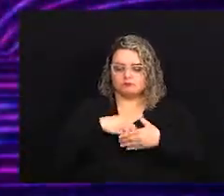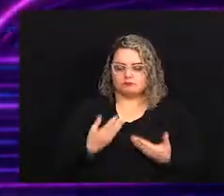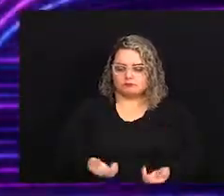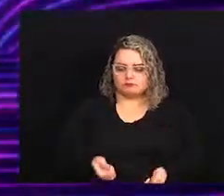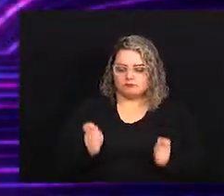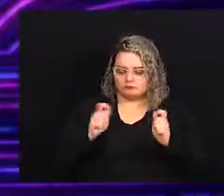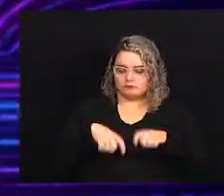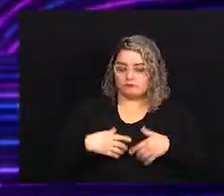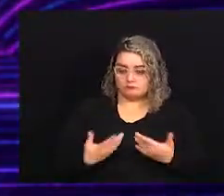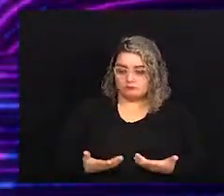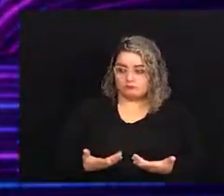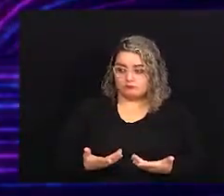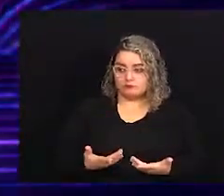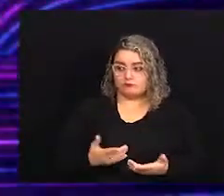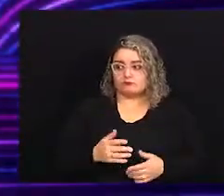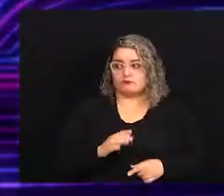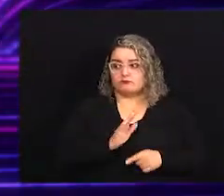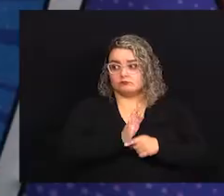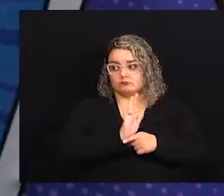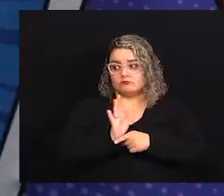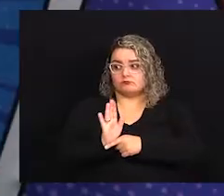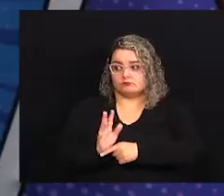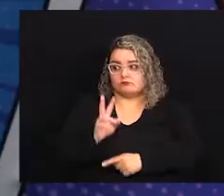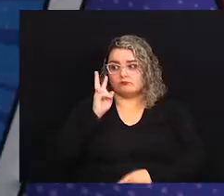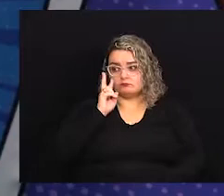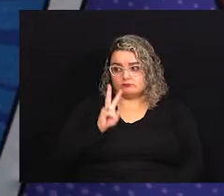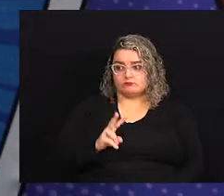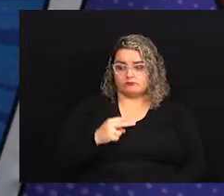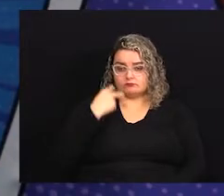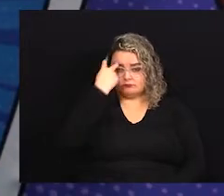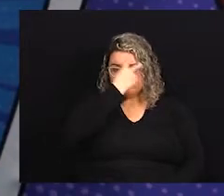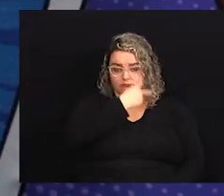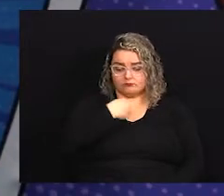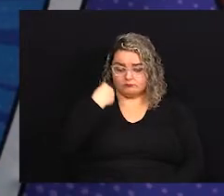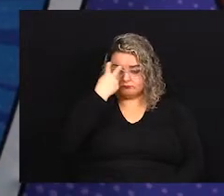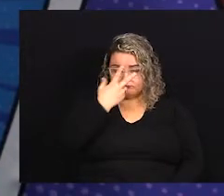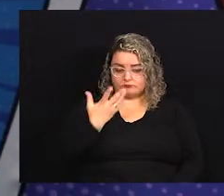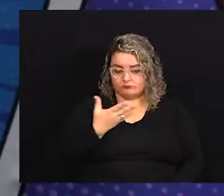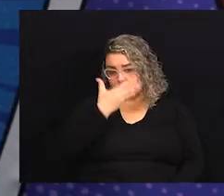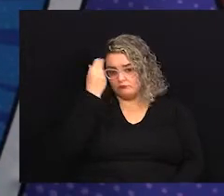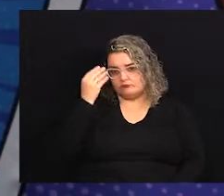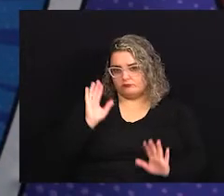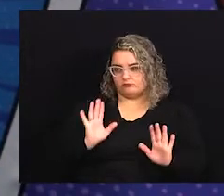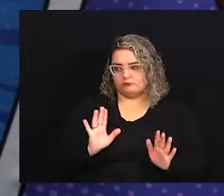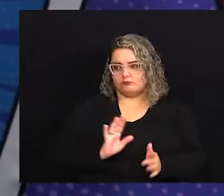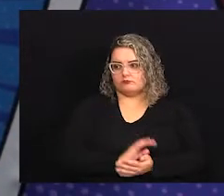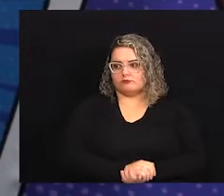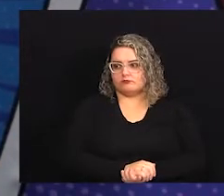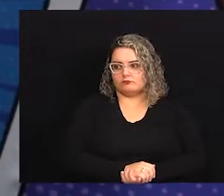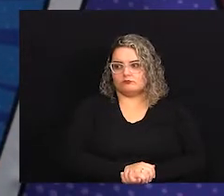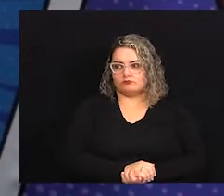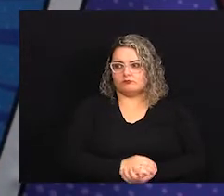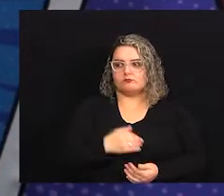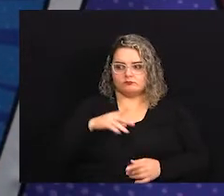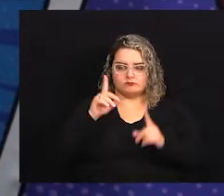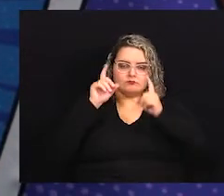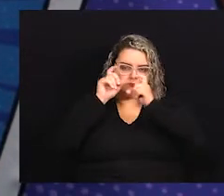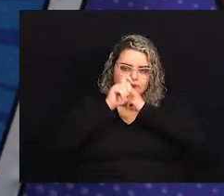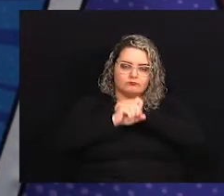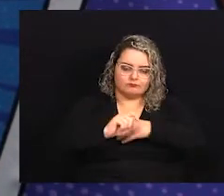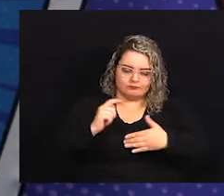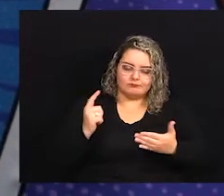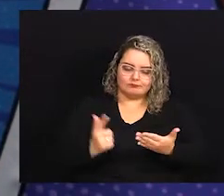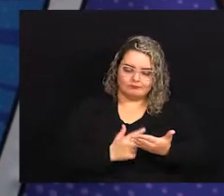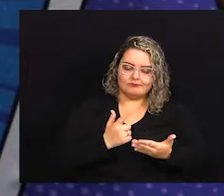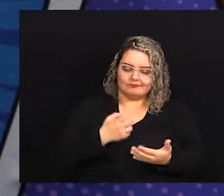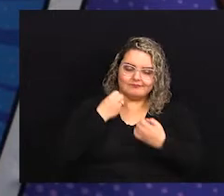mais potente que um filme que muitas vezes você vê 2 horas e depois você esquece. É mais difícil de esquecer um